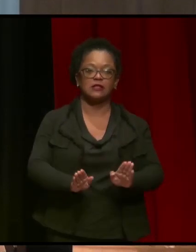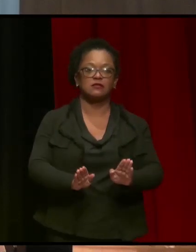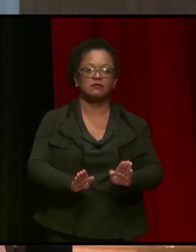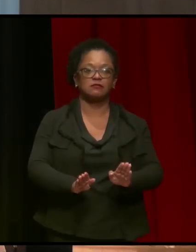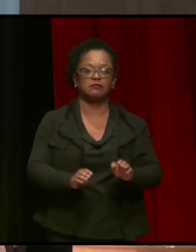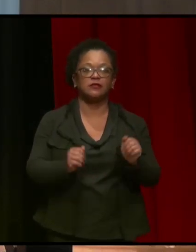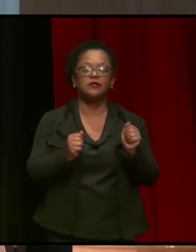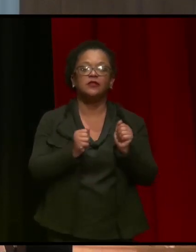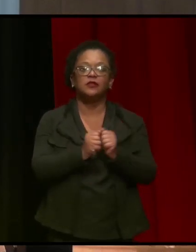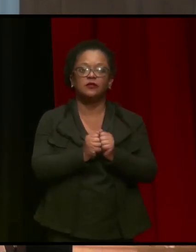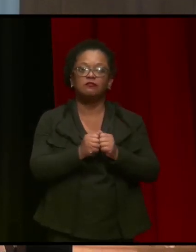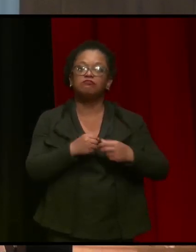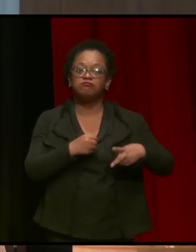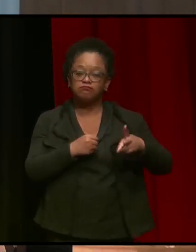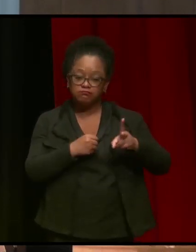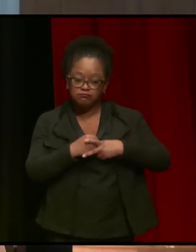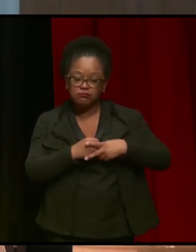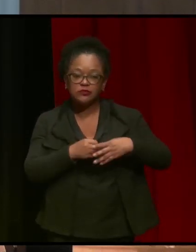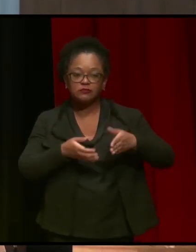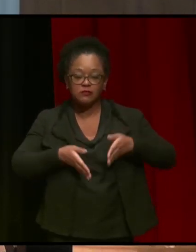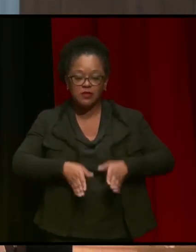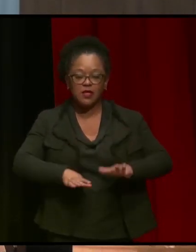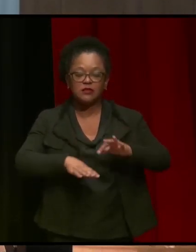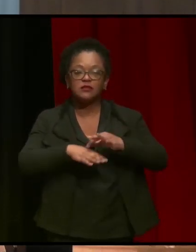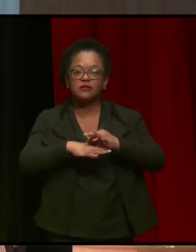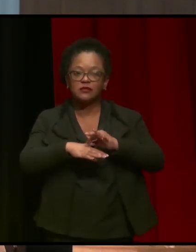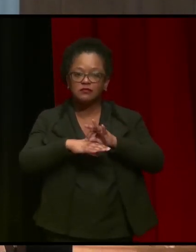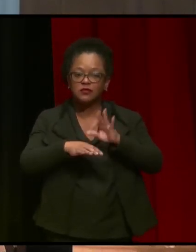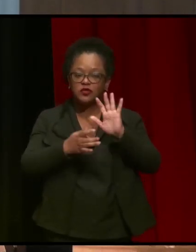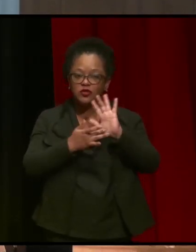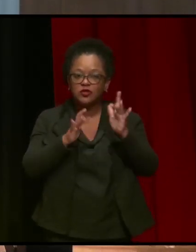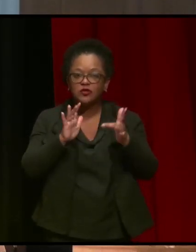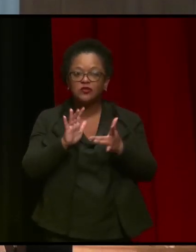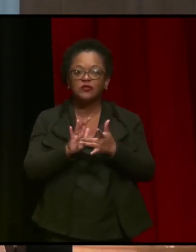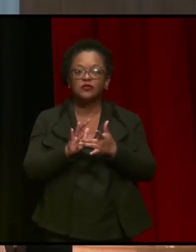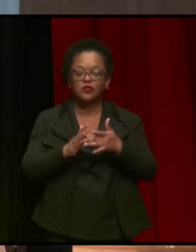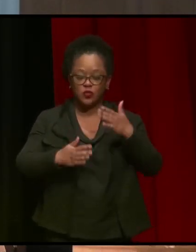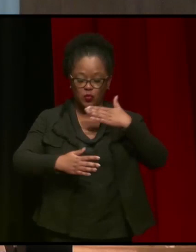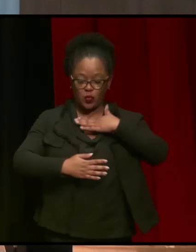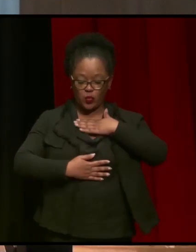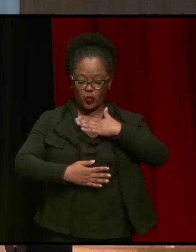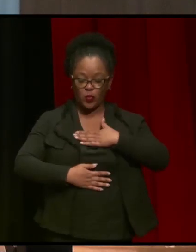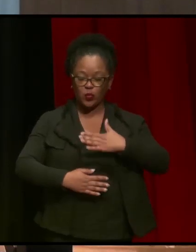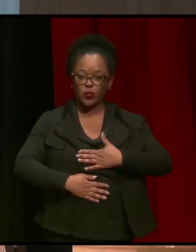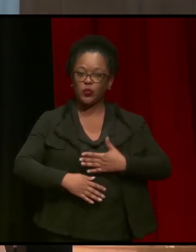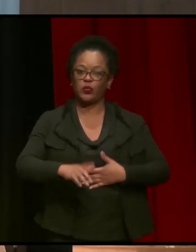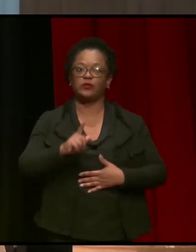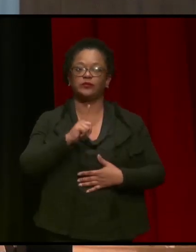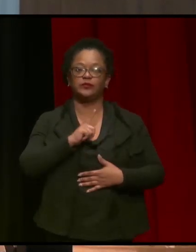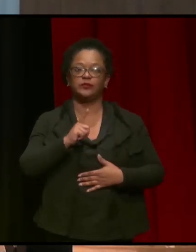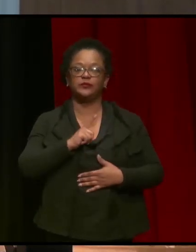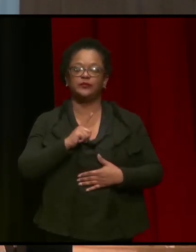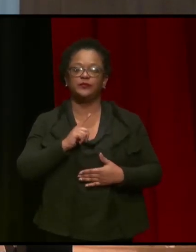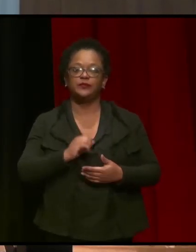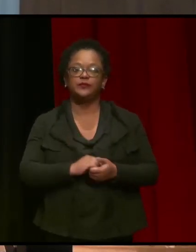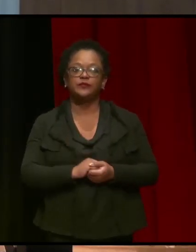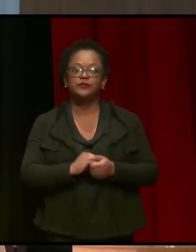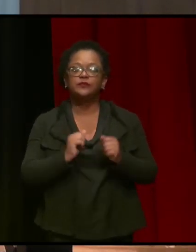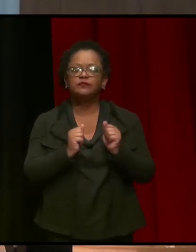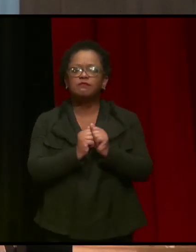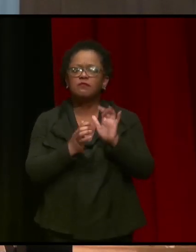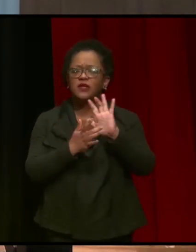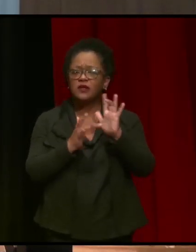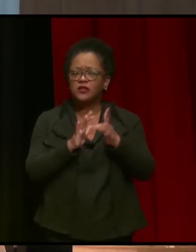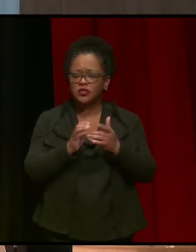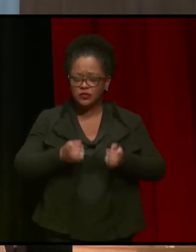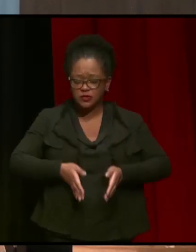fez carne. Né? Esse verbo que fala é o Cristo, Ele agora tem corpo, ele tá aqui com a gente. Então, quando Jesus veio ao